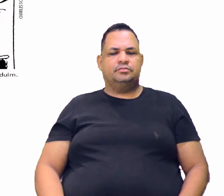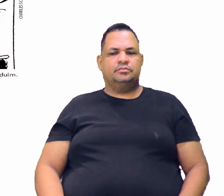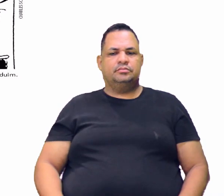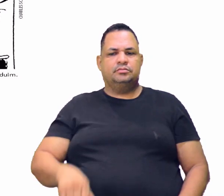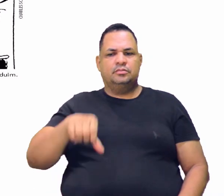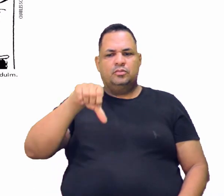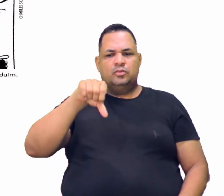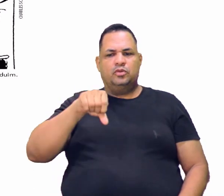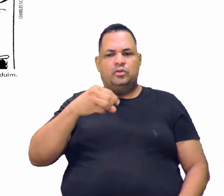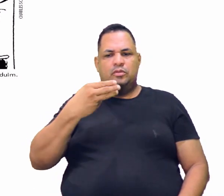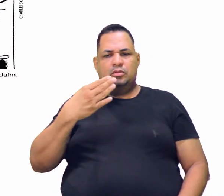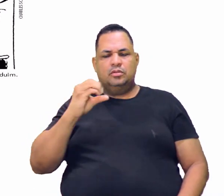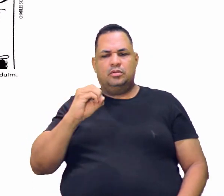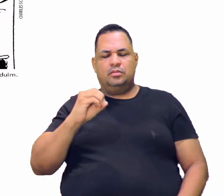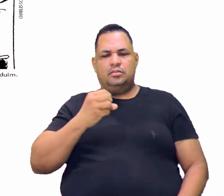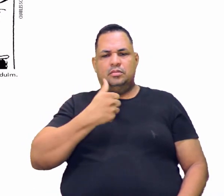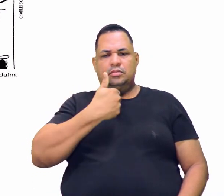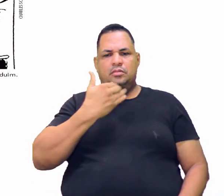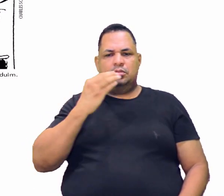9:30,